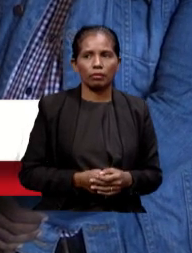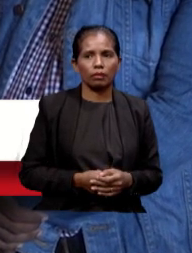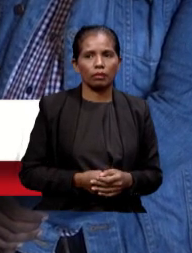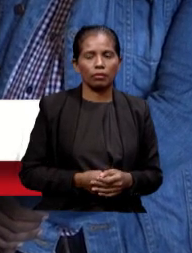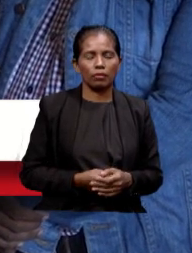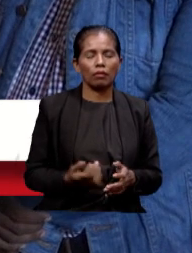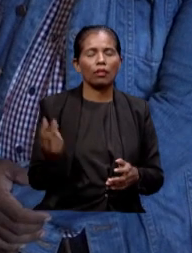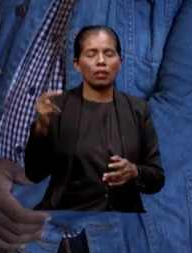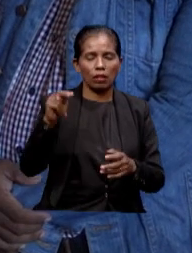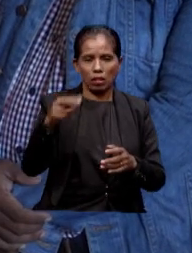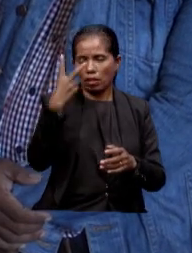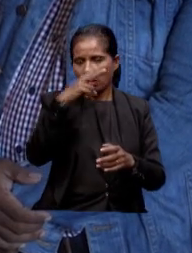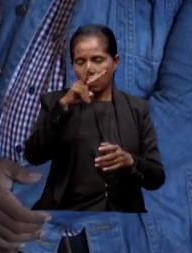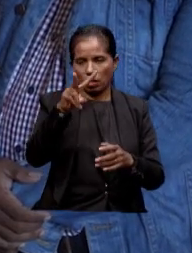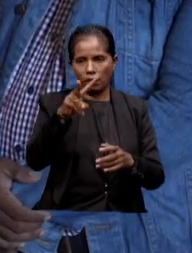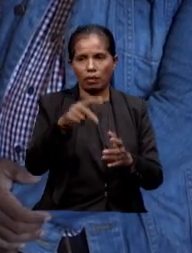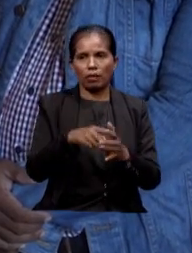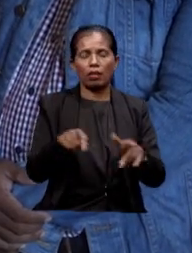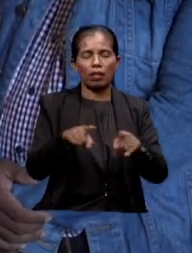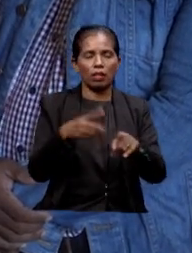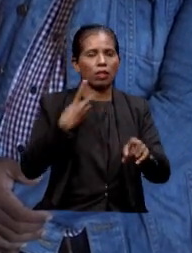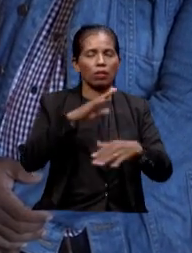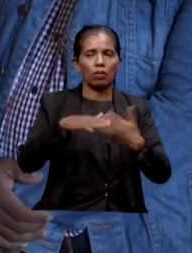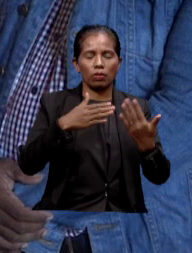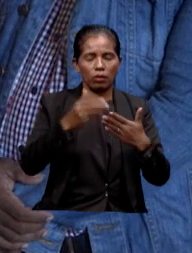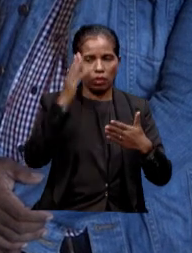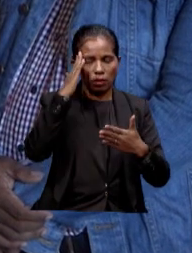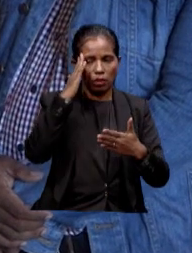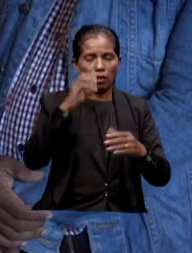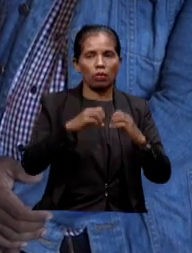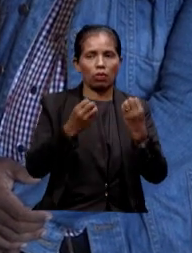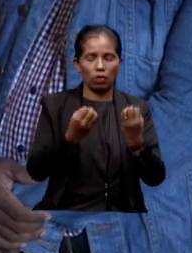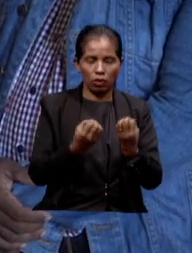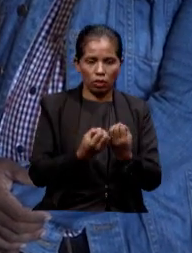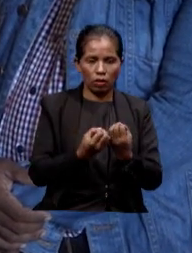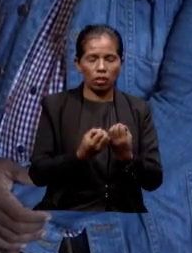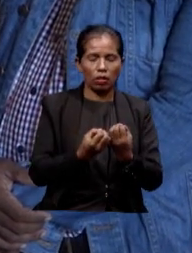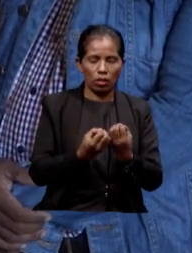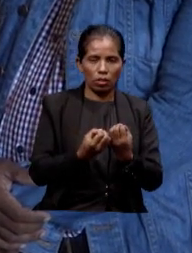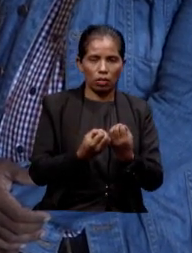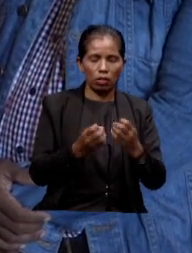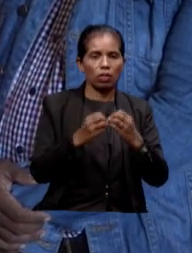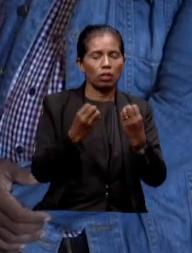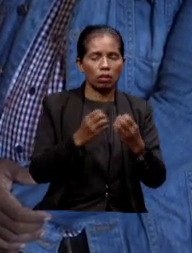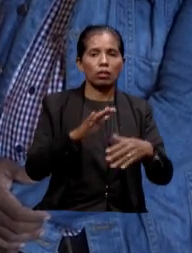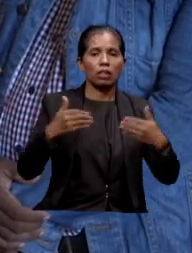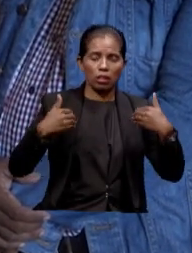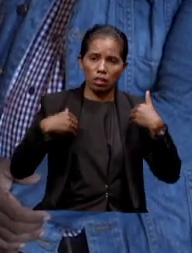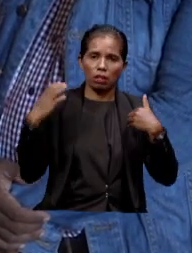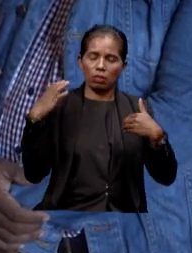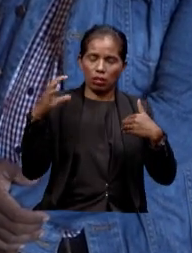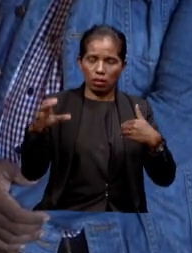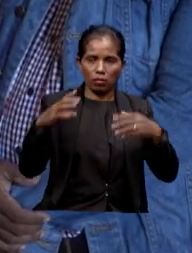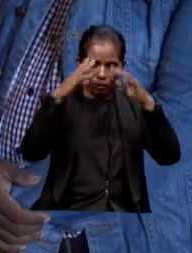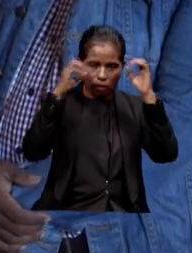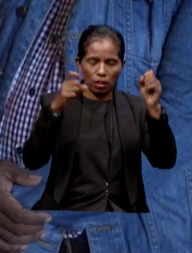nia sehare ane sehi tahu tuh atene kata korban soberan utuh tuh ya nia kompetensi rasi ini rasi ke presiden rasi